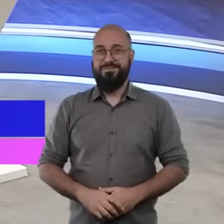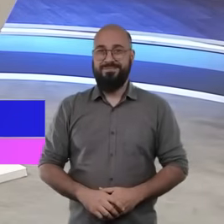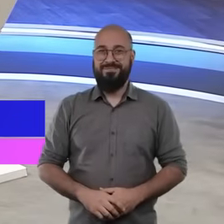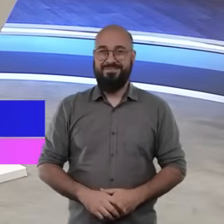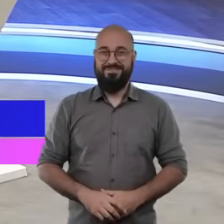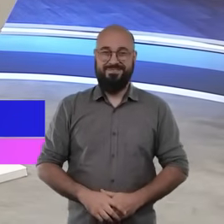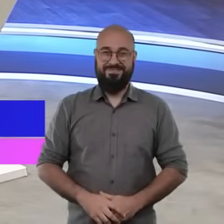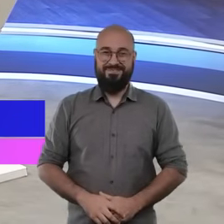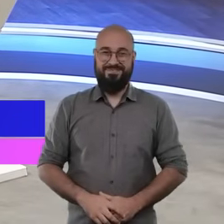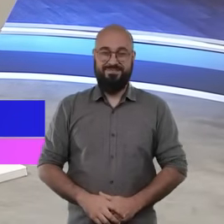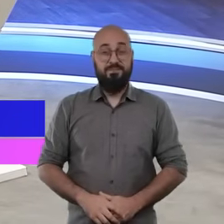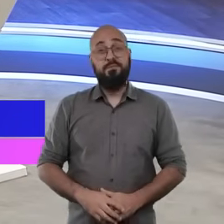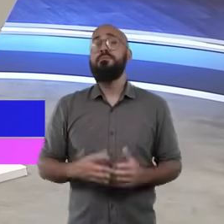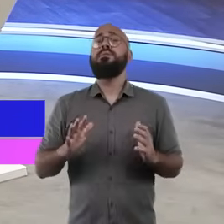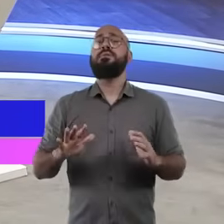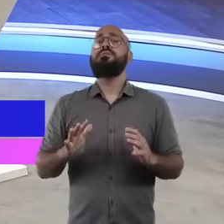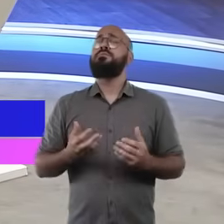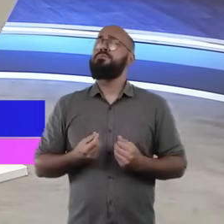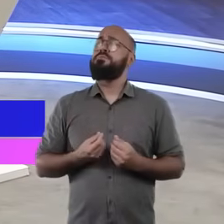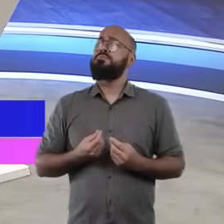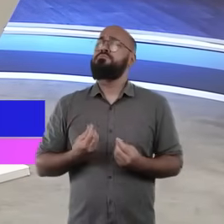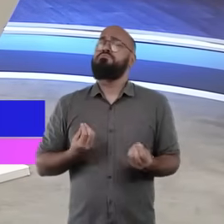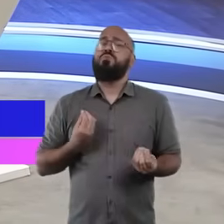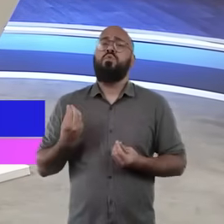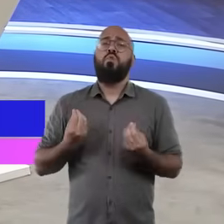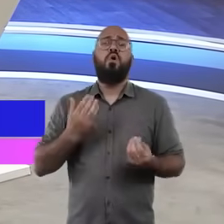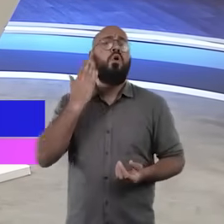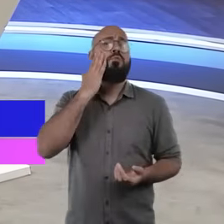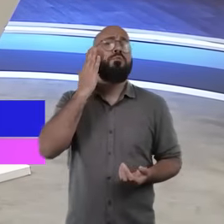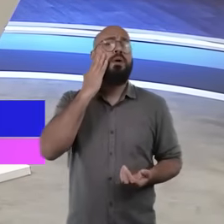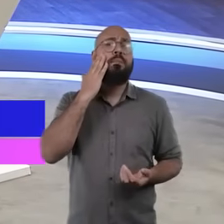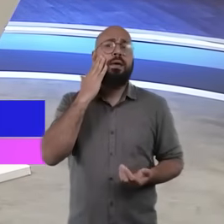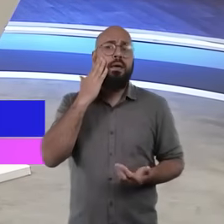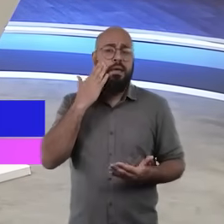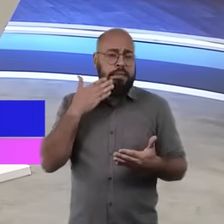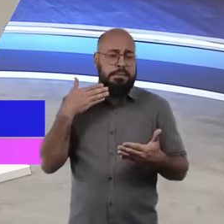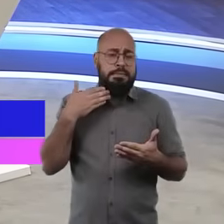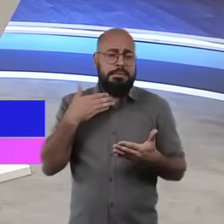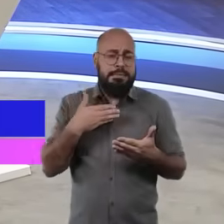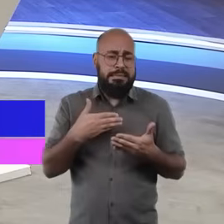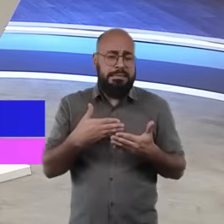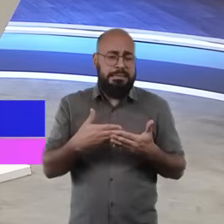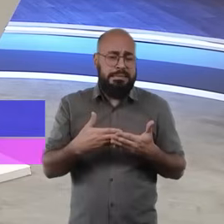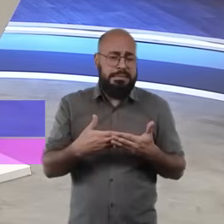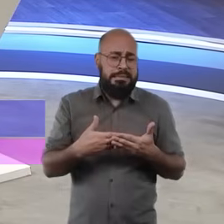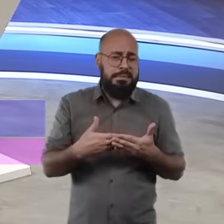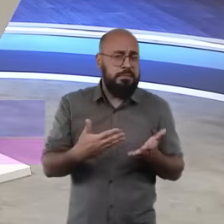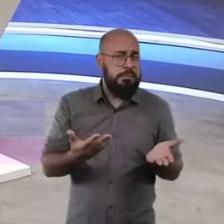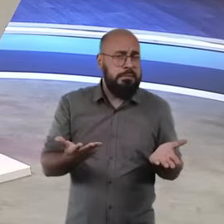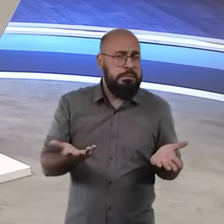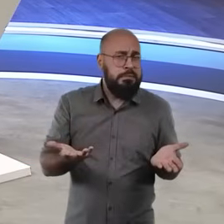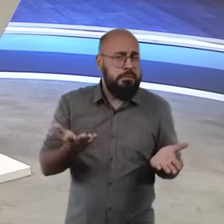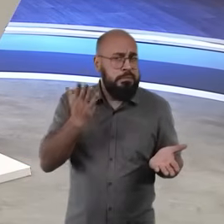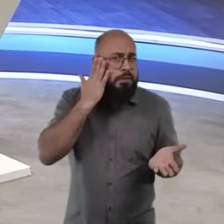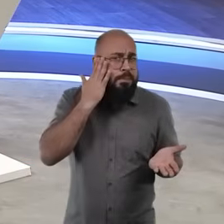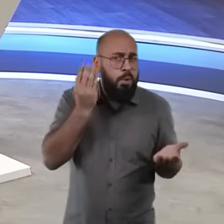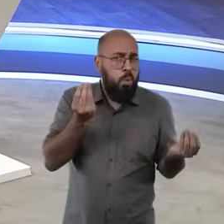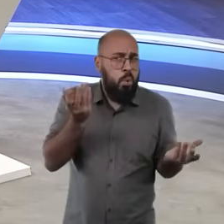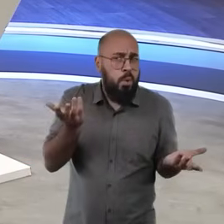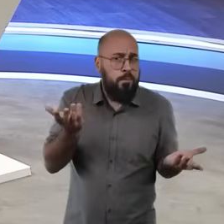Então, como podemos saber quando ele vem? Jesus nos deixou algumas